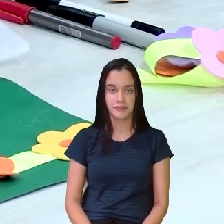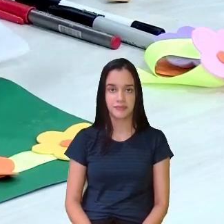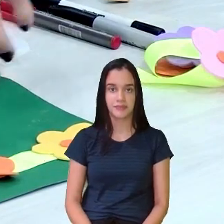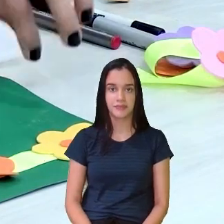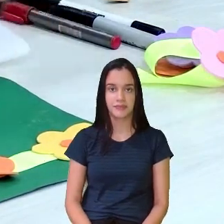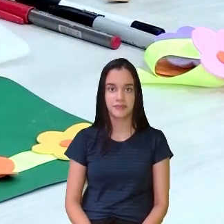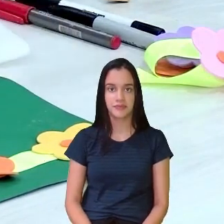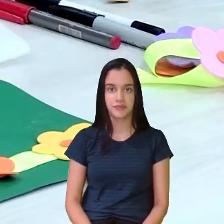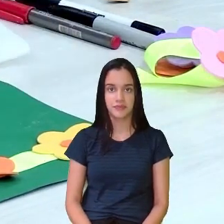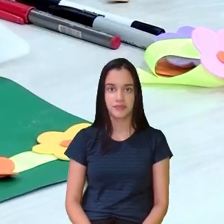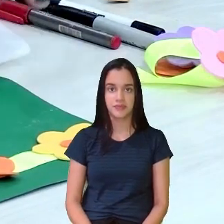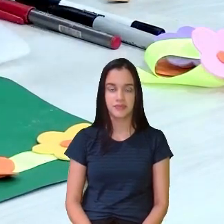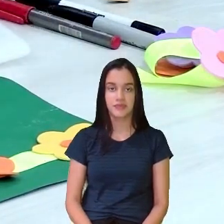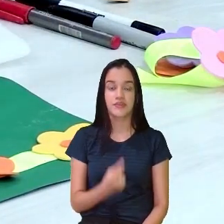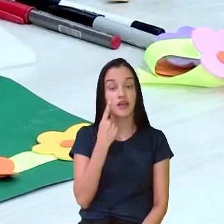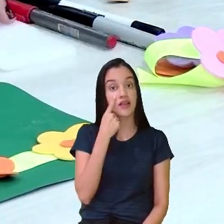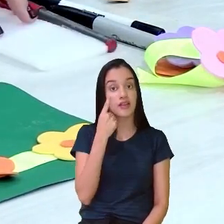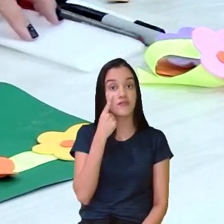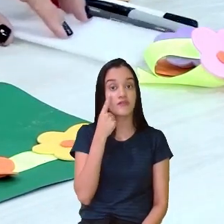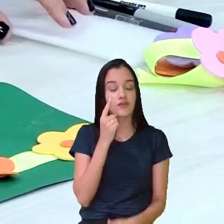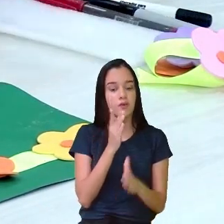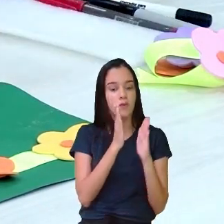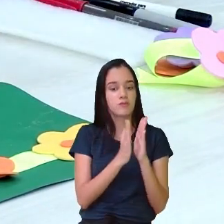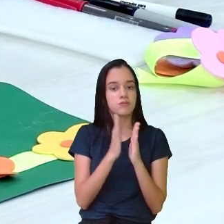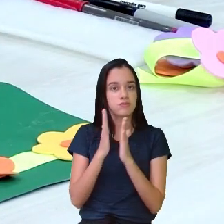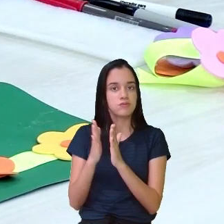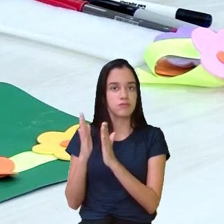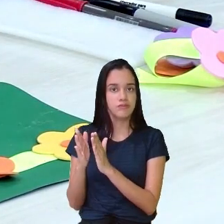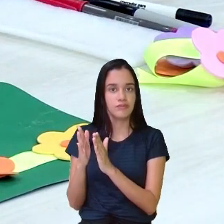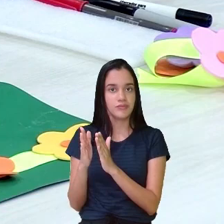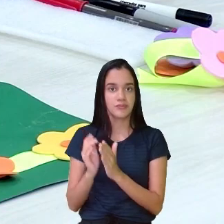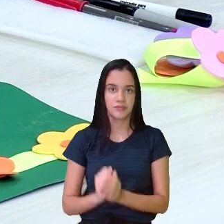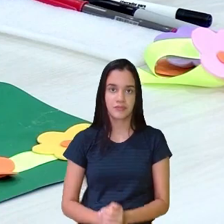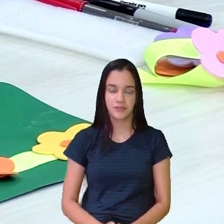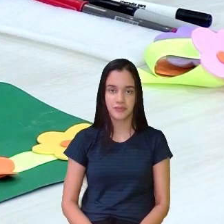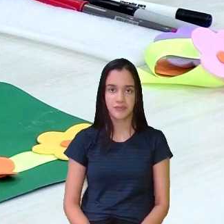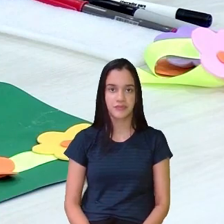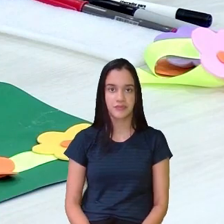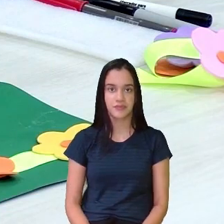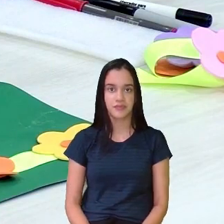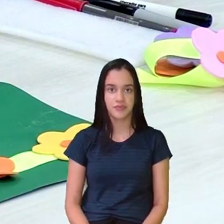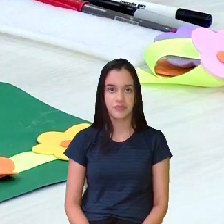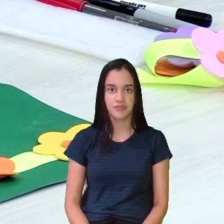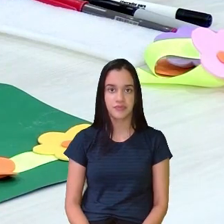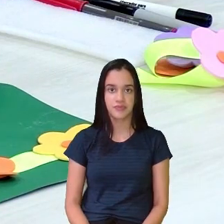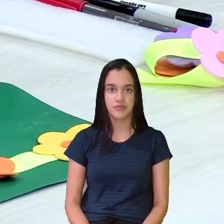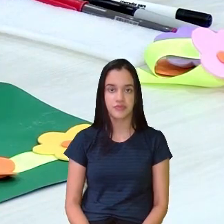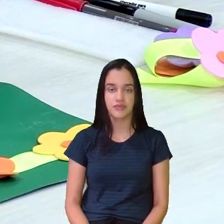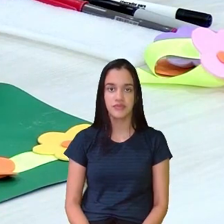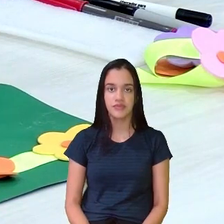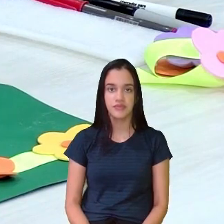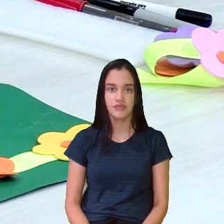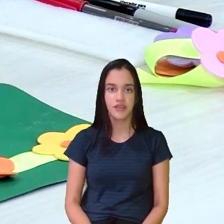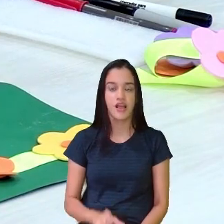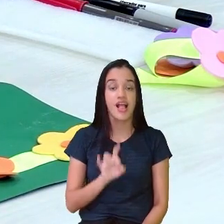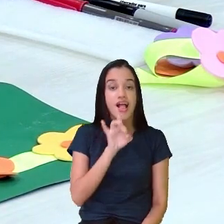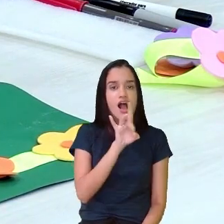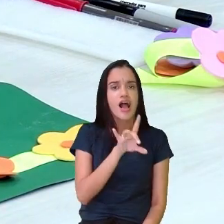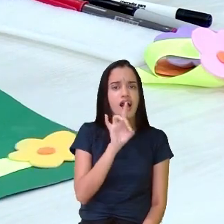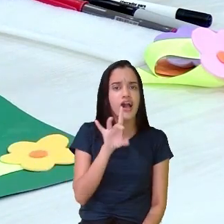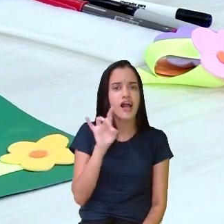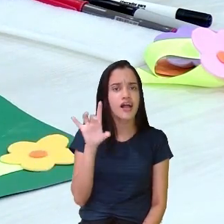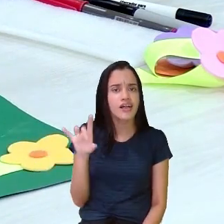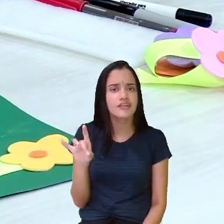duas, três. Estão vendo que eu dividi o cabelo dela em três partes? Então, eu vou pegar cada uma